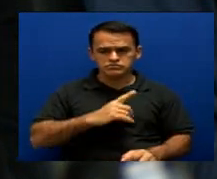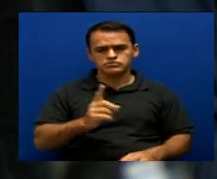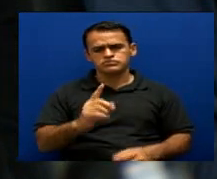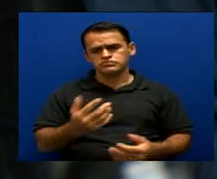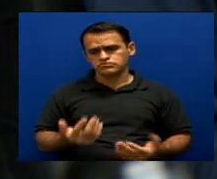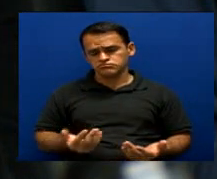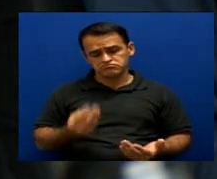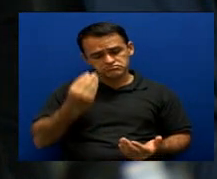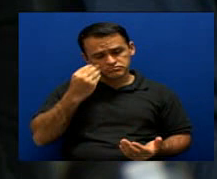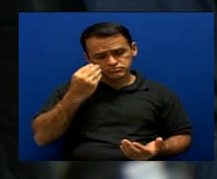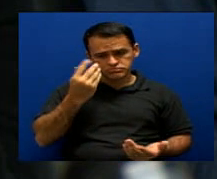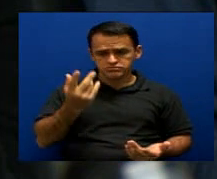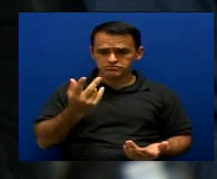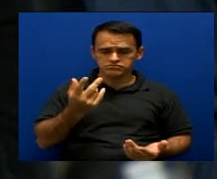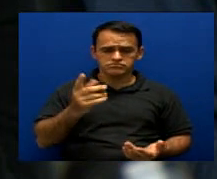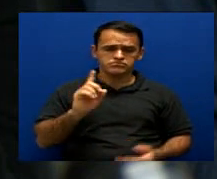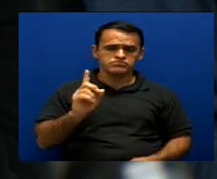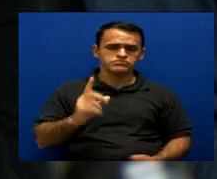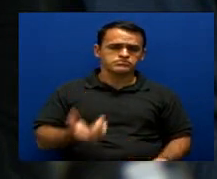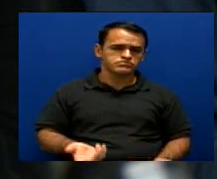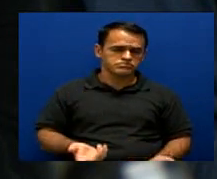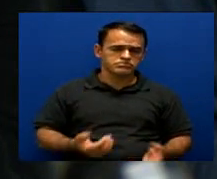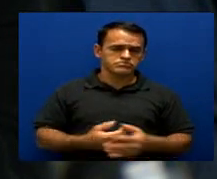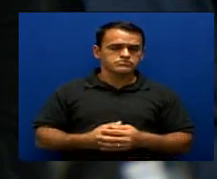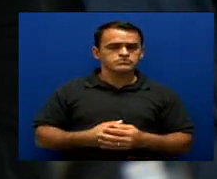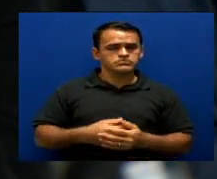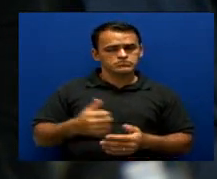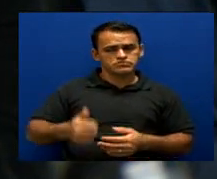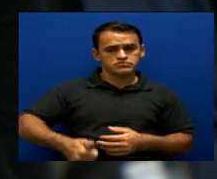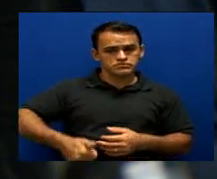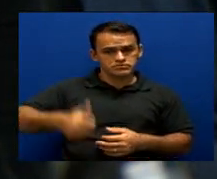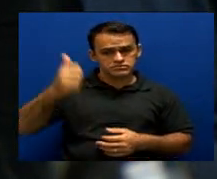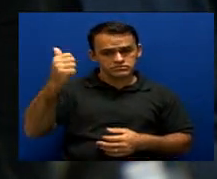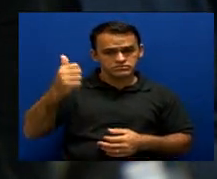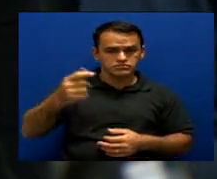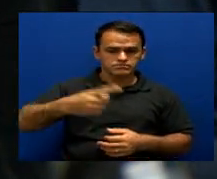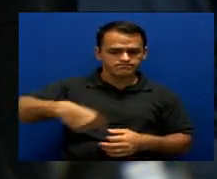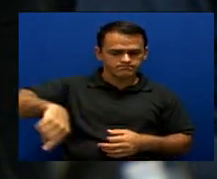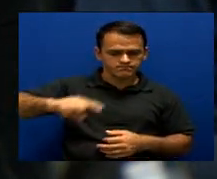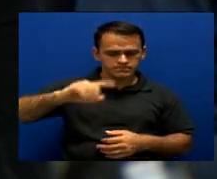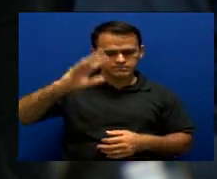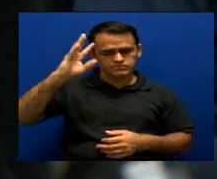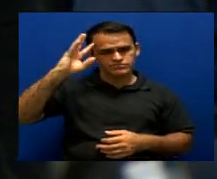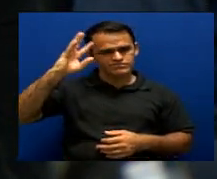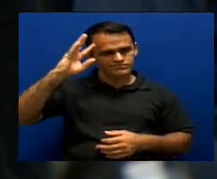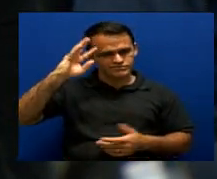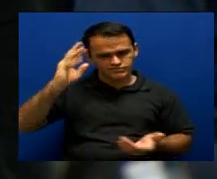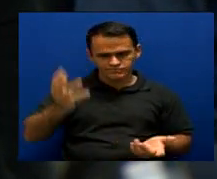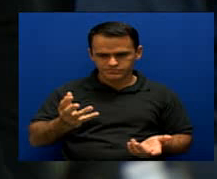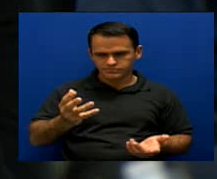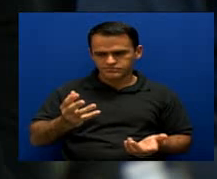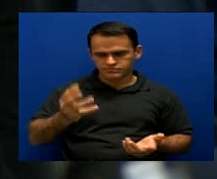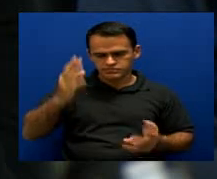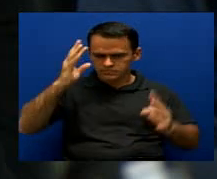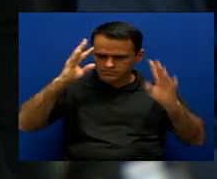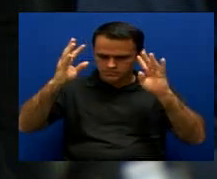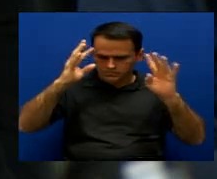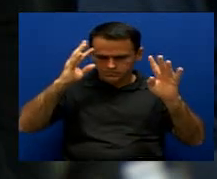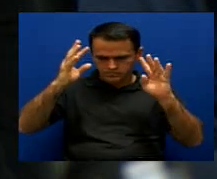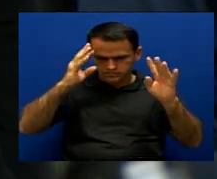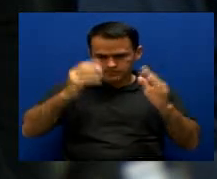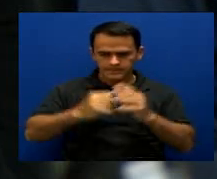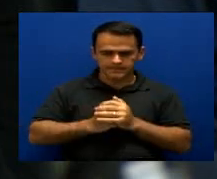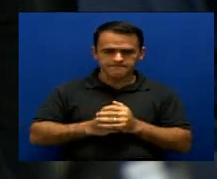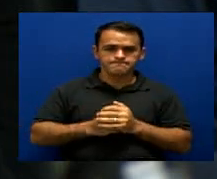não então é melhor nós começamos a refletir é sobre essa falácia porque a